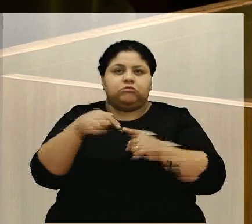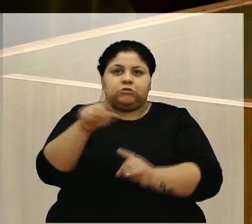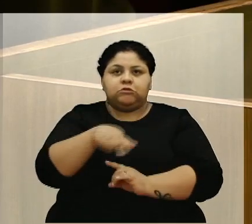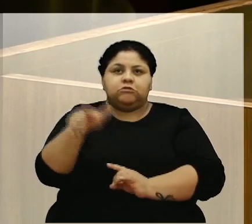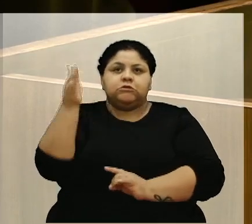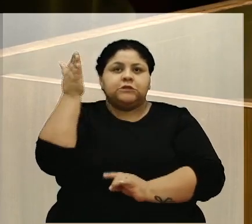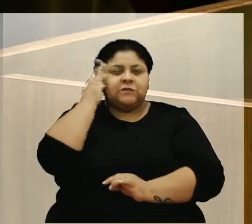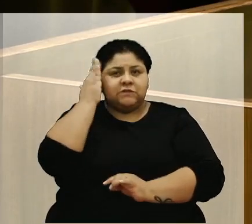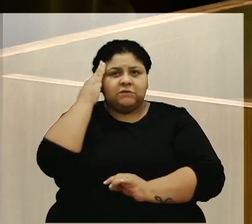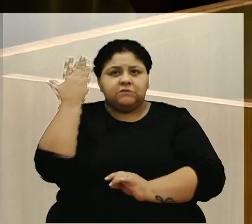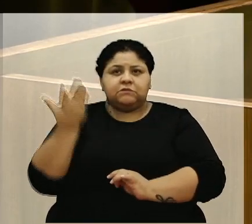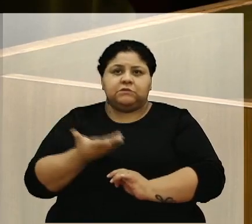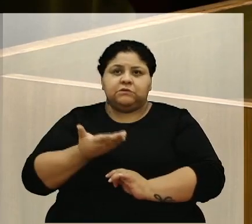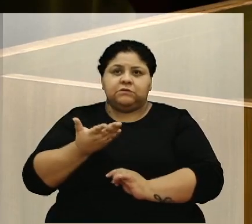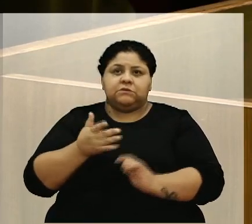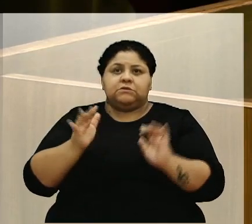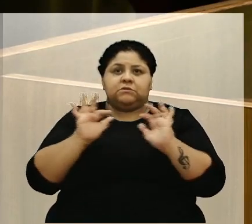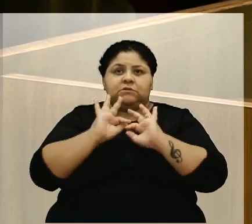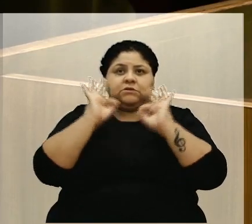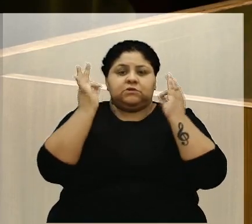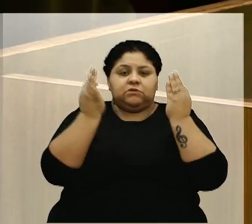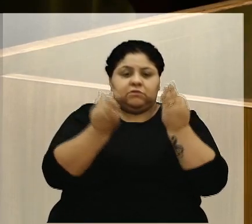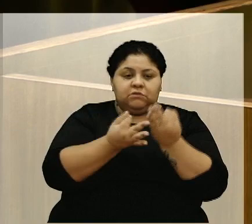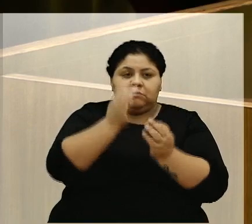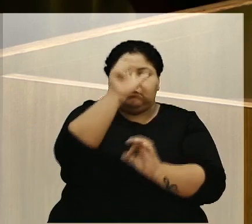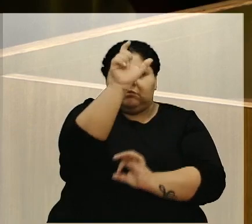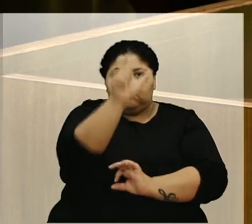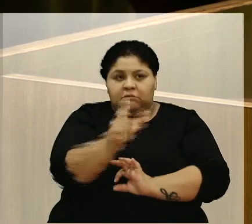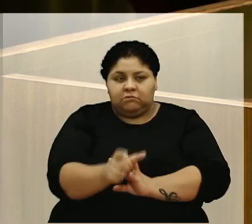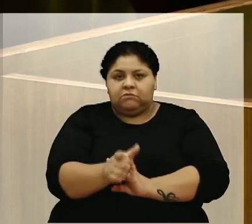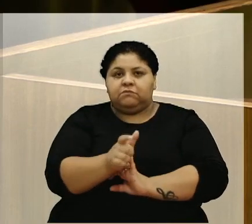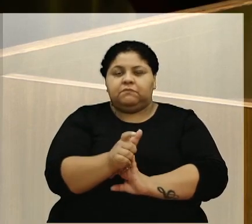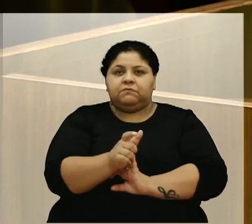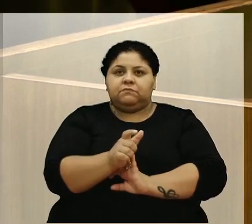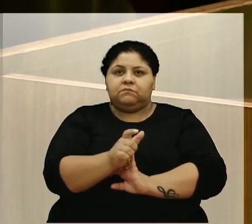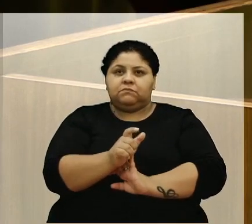sabemos que essas famílias, essas pessoas, essas